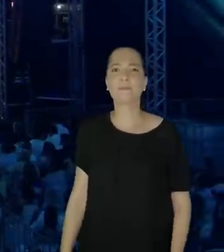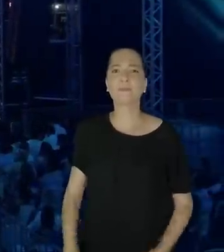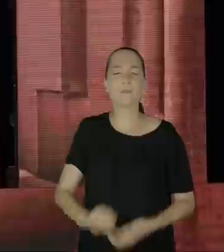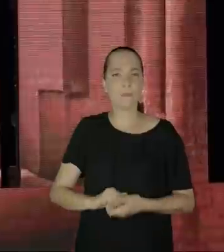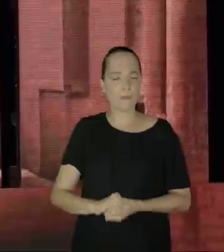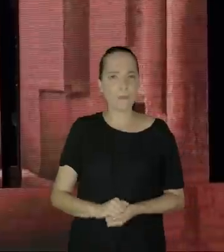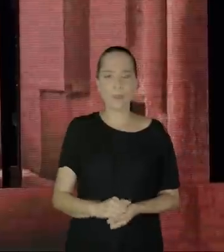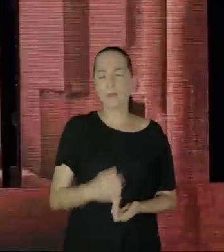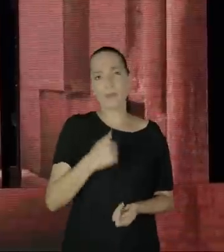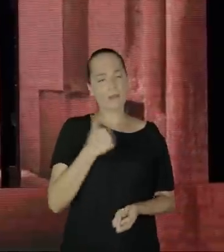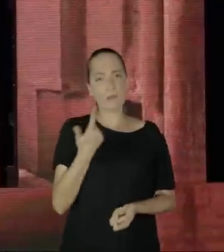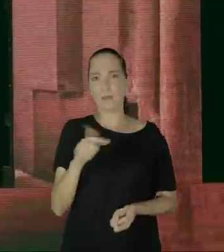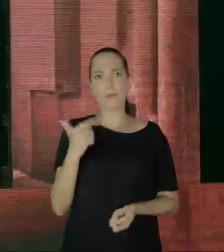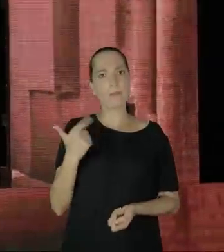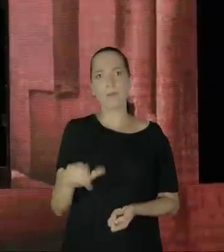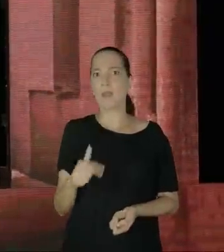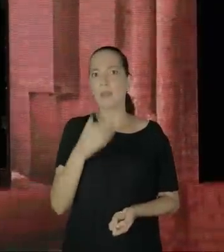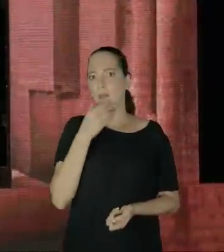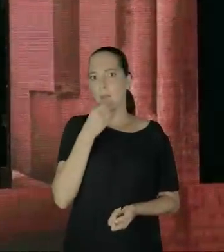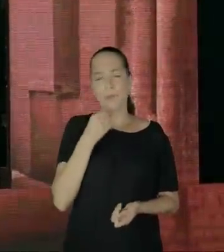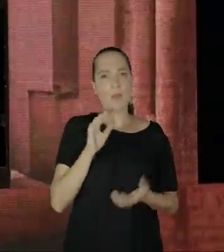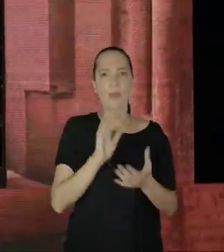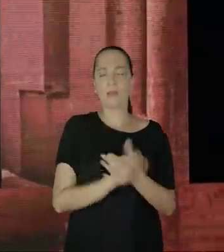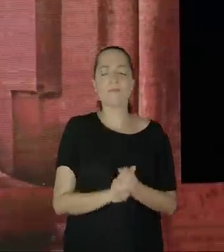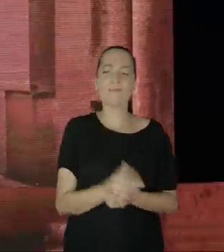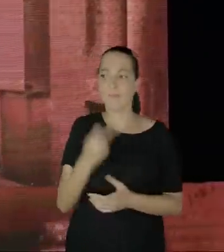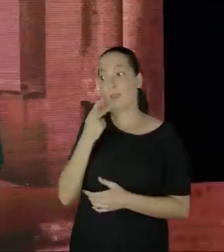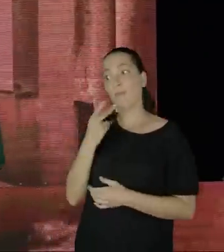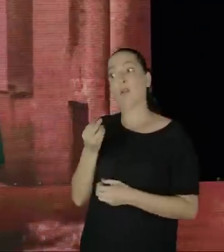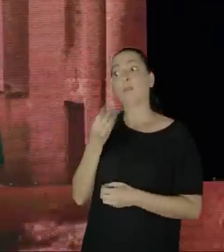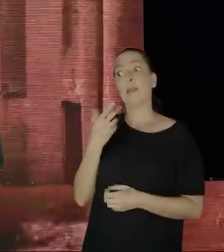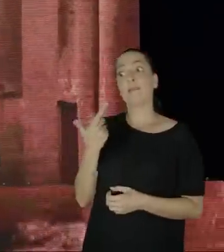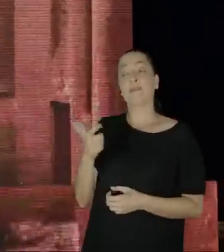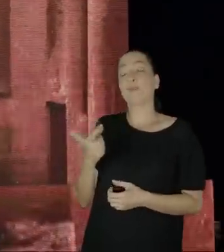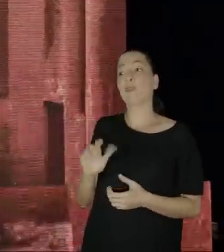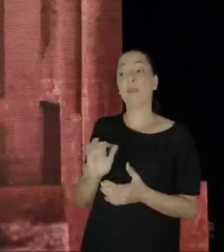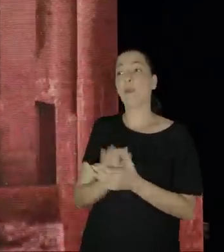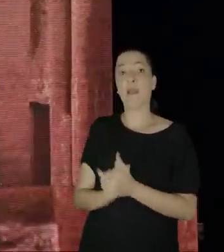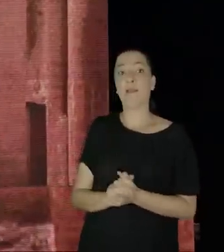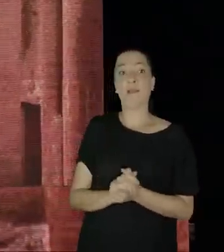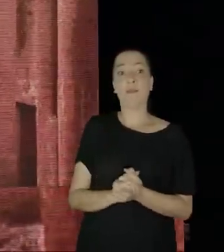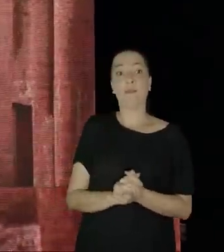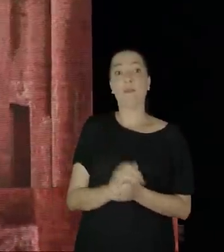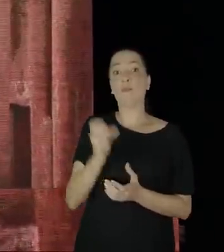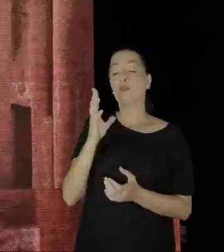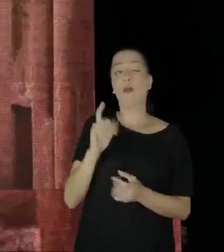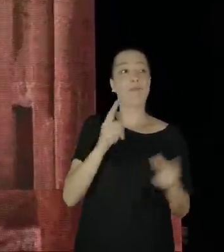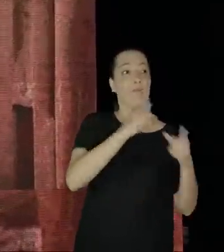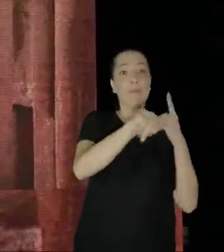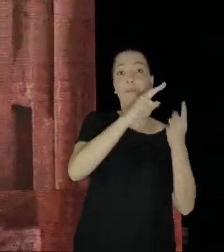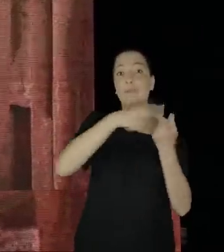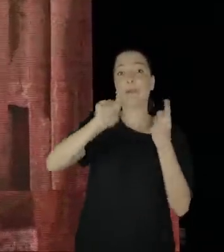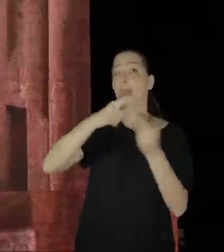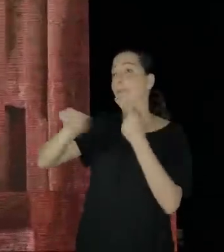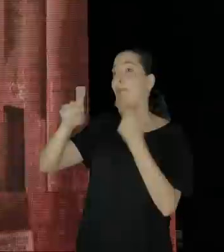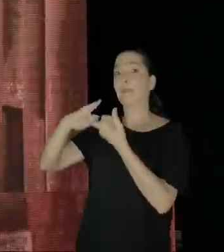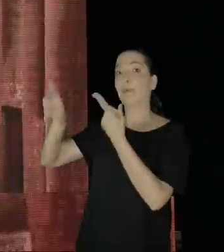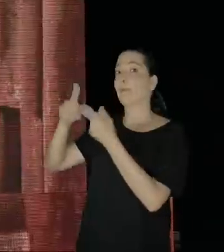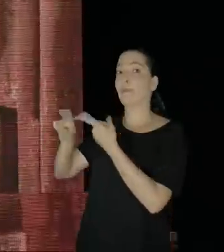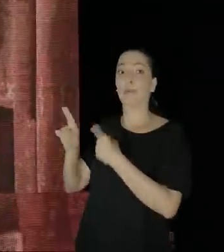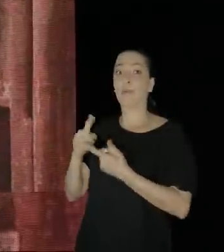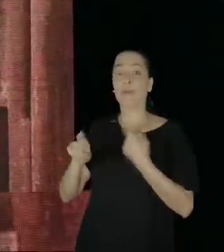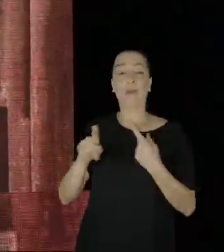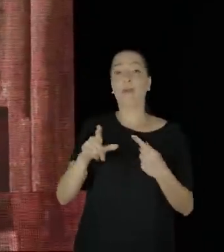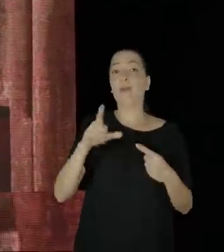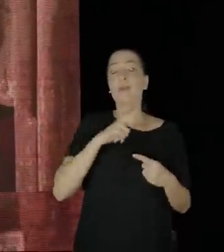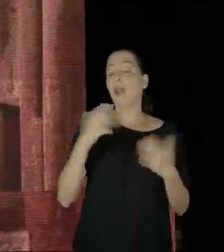Eu não tenho marido. Dissestes bem, não tenho marido, pois tivesse 5. E o que tens agora